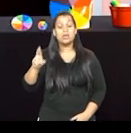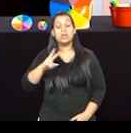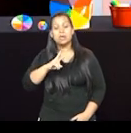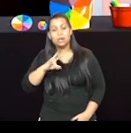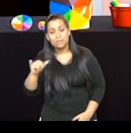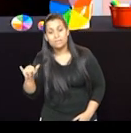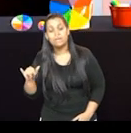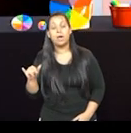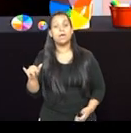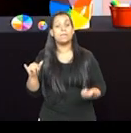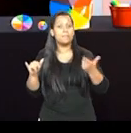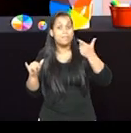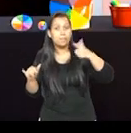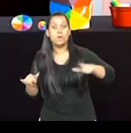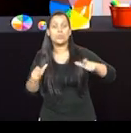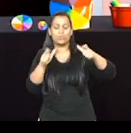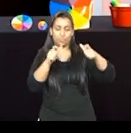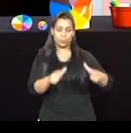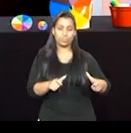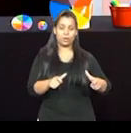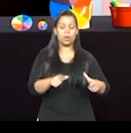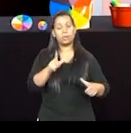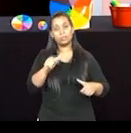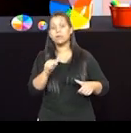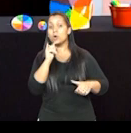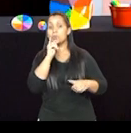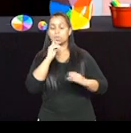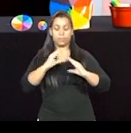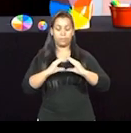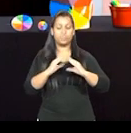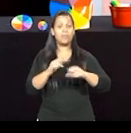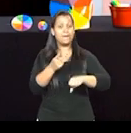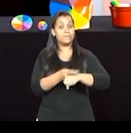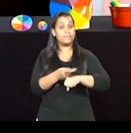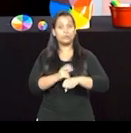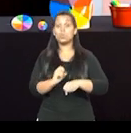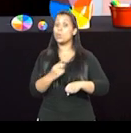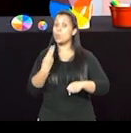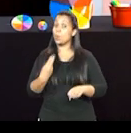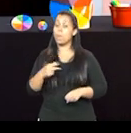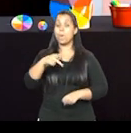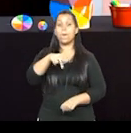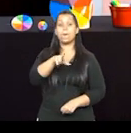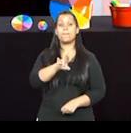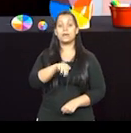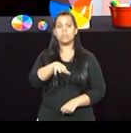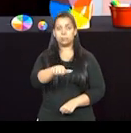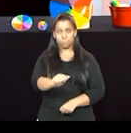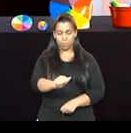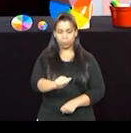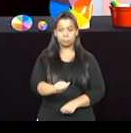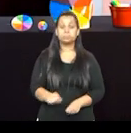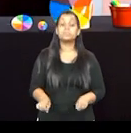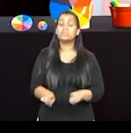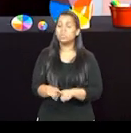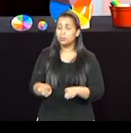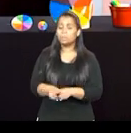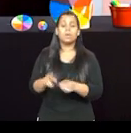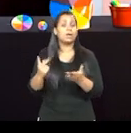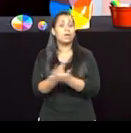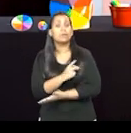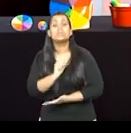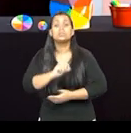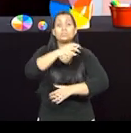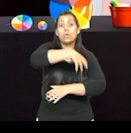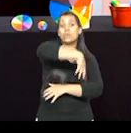e passa por um outro meio, que é o vidro ou prisma. E isso também acontece com o arco-íris, esse fenômeno que a